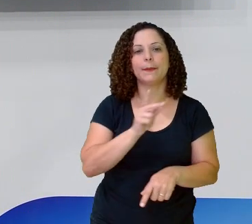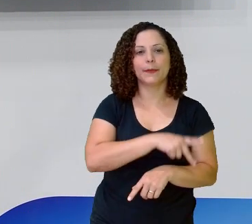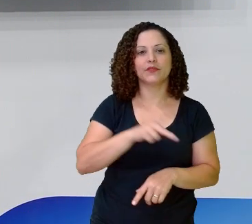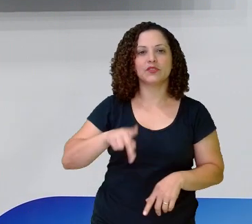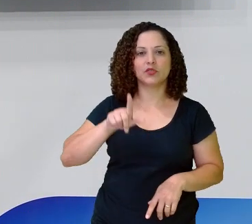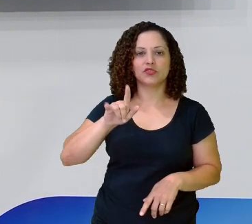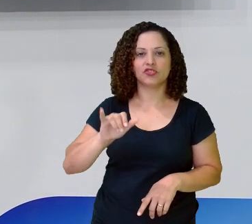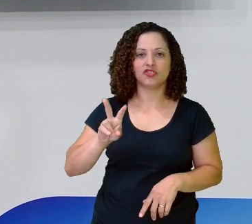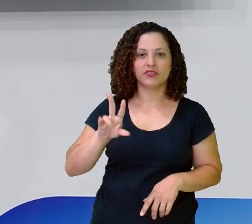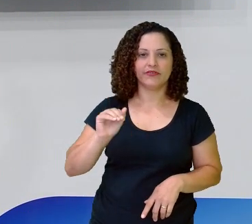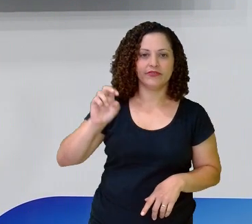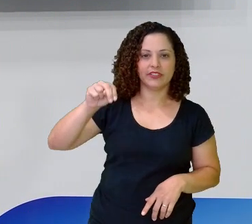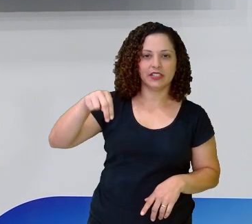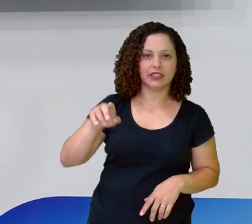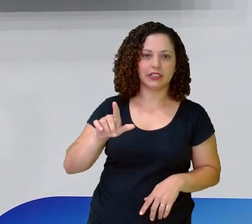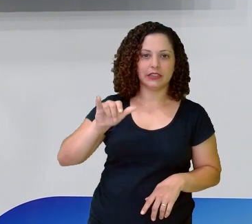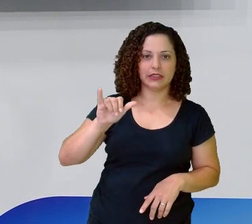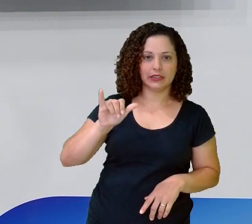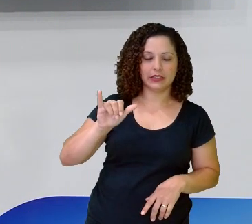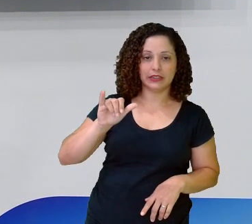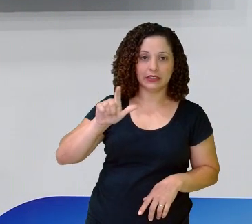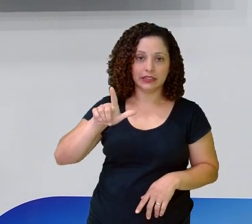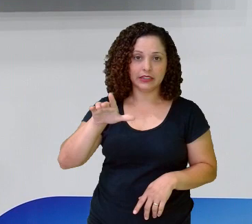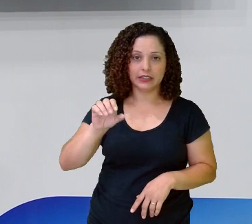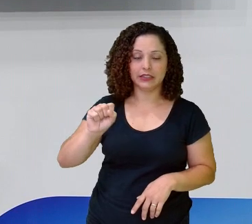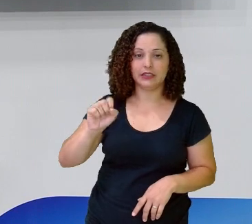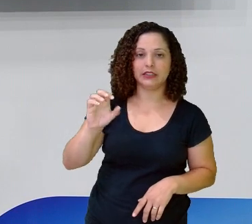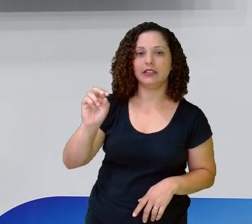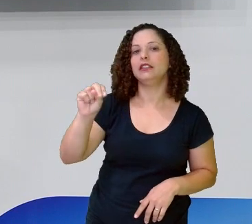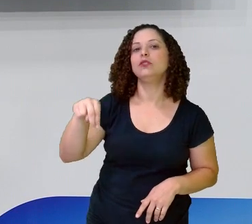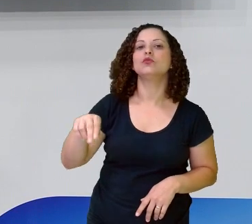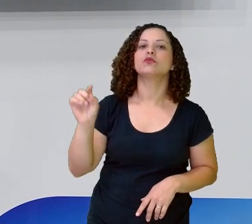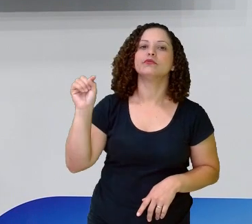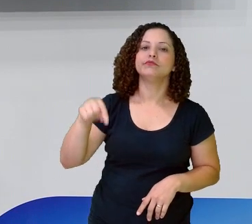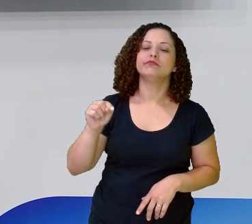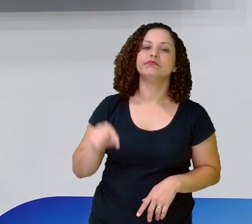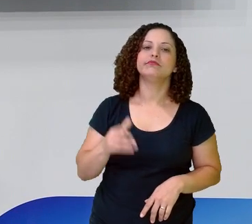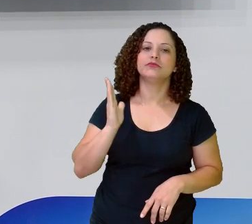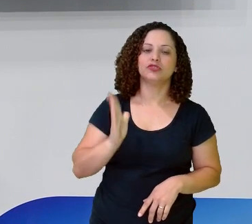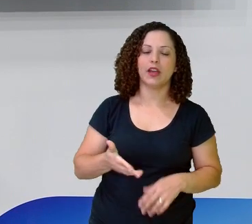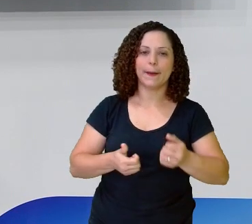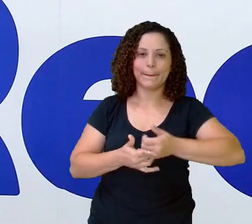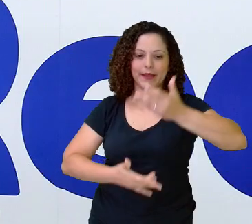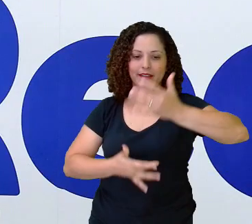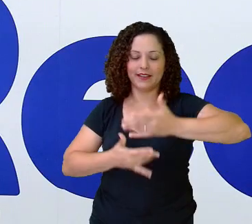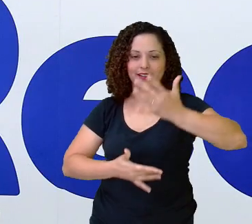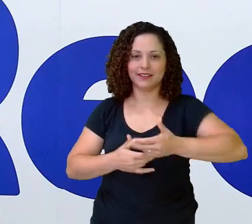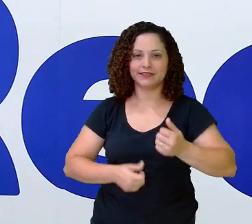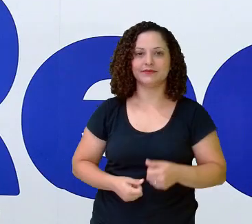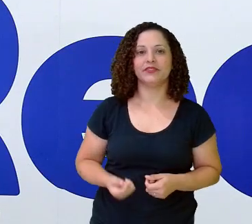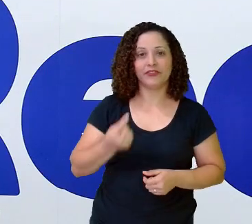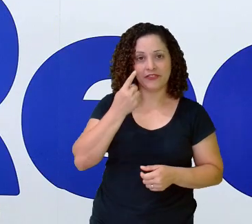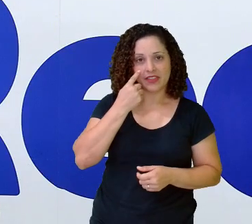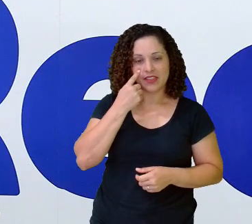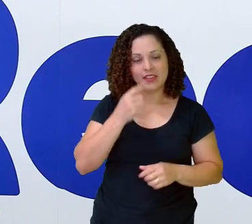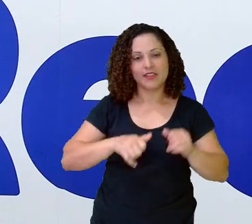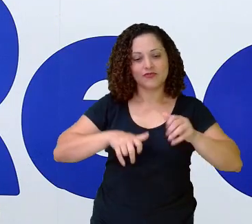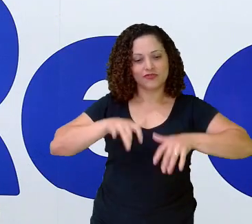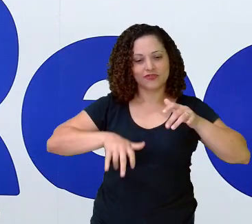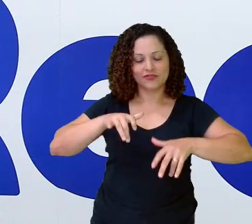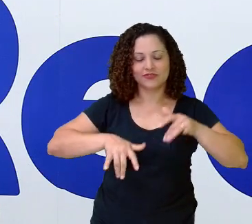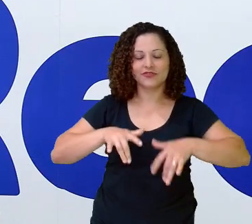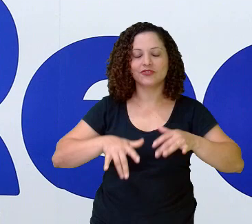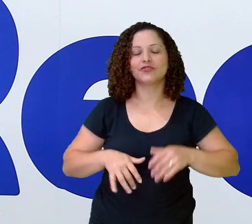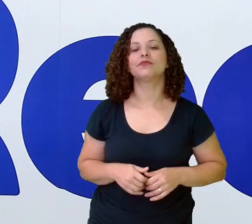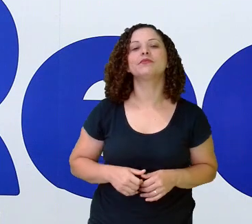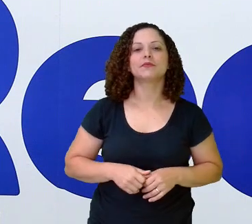Soares está aqui, a postos, para receber a sua mensagem. E aí, professor? Tudo certinho, estou por aqui acompanhando, todo mundo